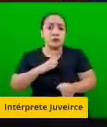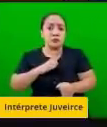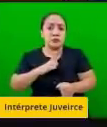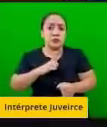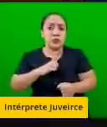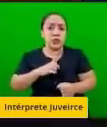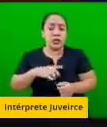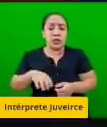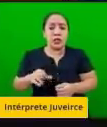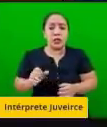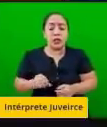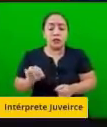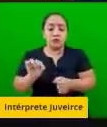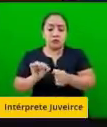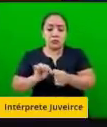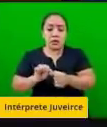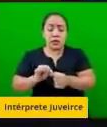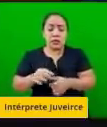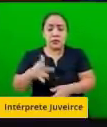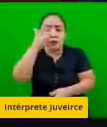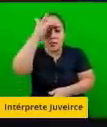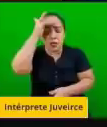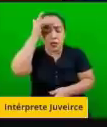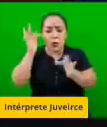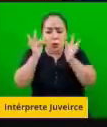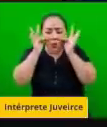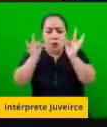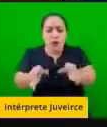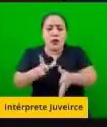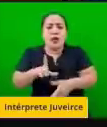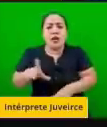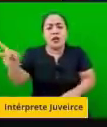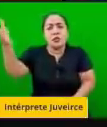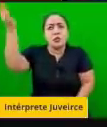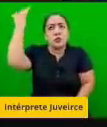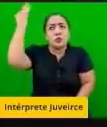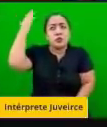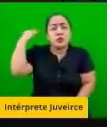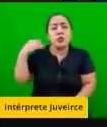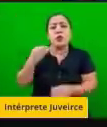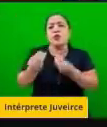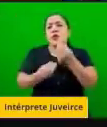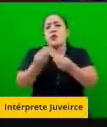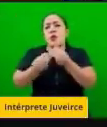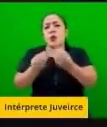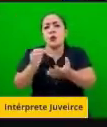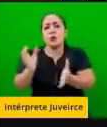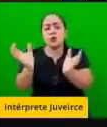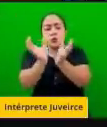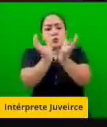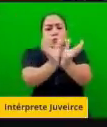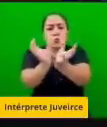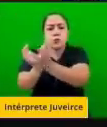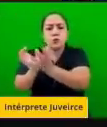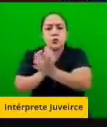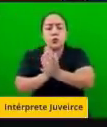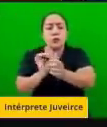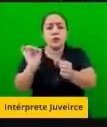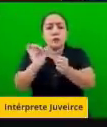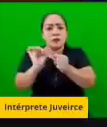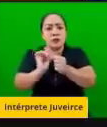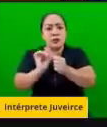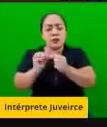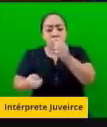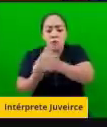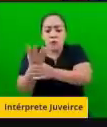específico, né? Entender essa fonte, como que os grupos que a forjaram, por exemplo, idealizavam a